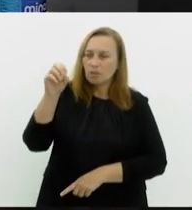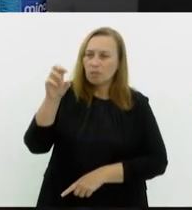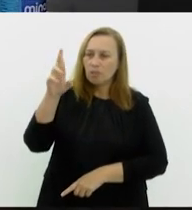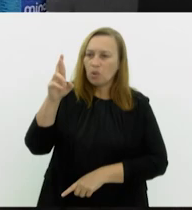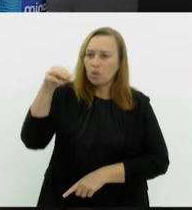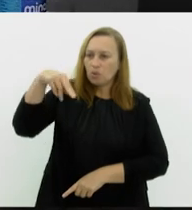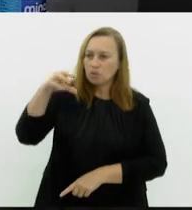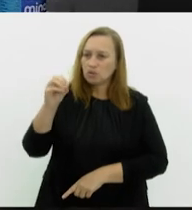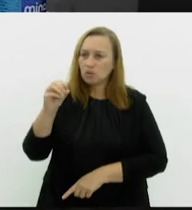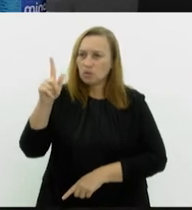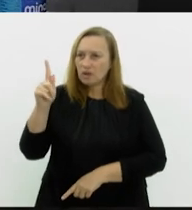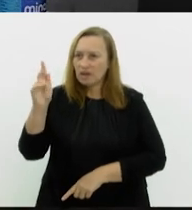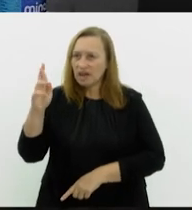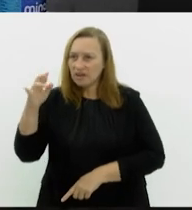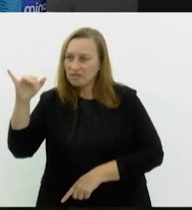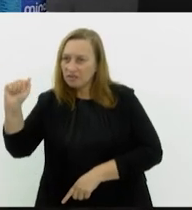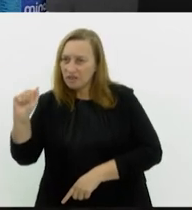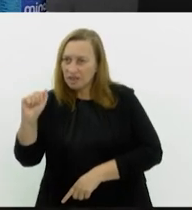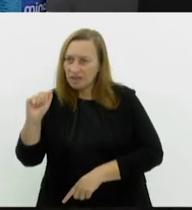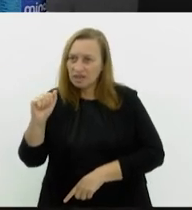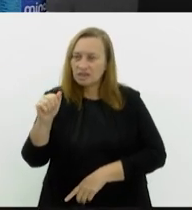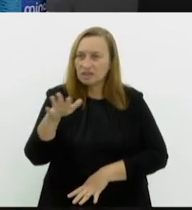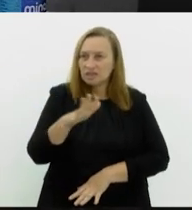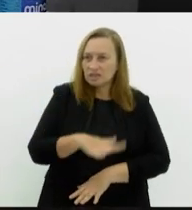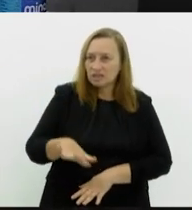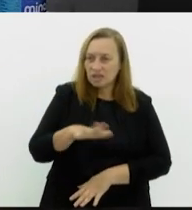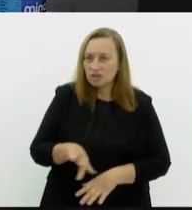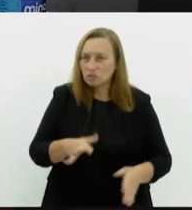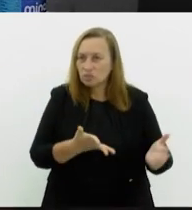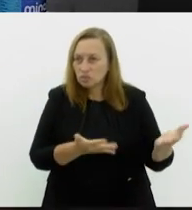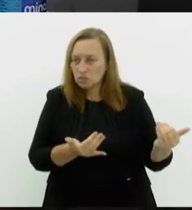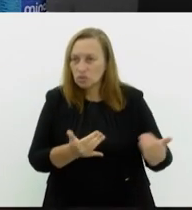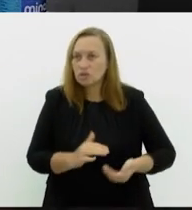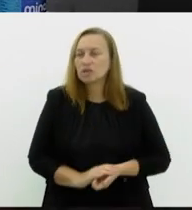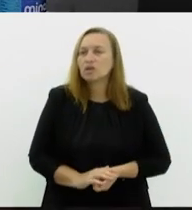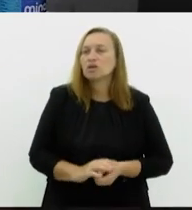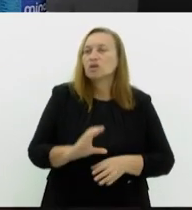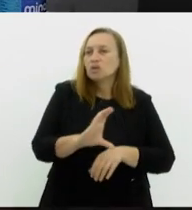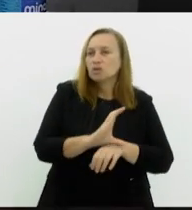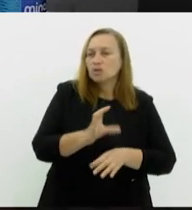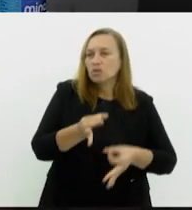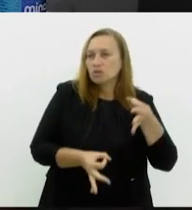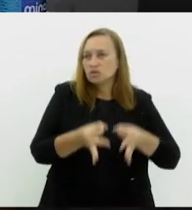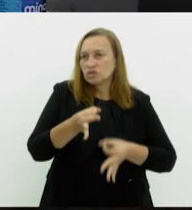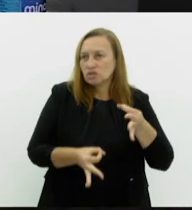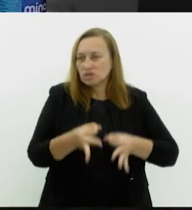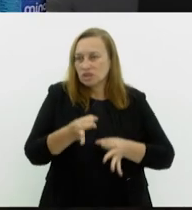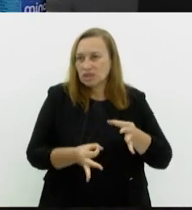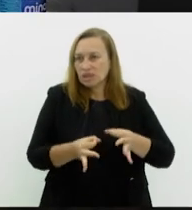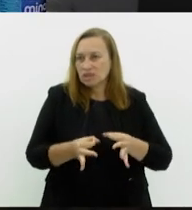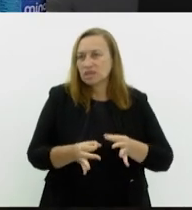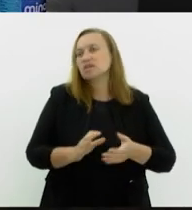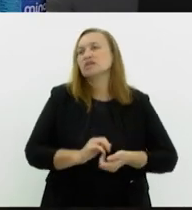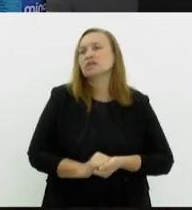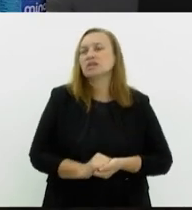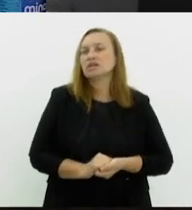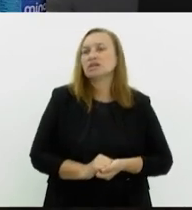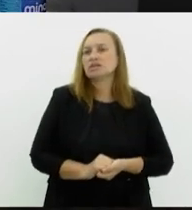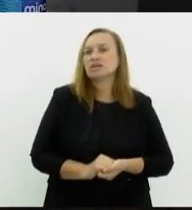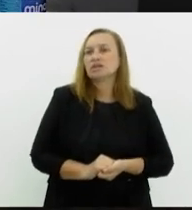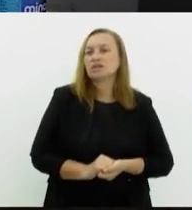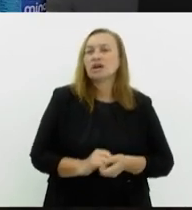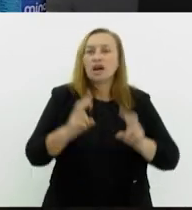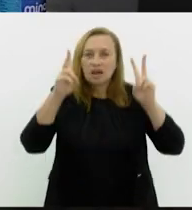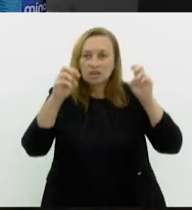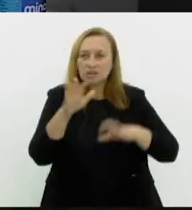Sexualização Infância e Juvenil. Parecer da Comissão de Constituição e Justiça pela Legalidade de